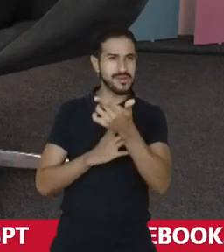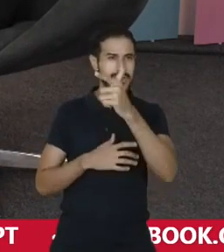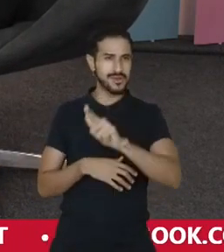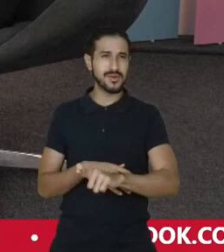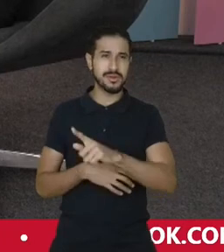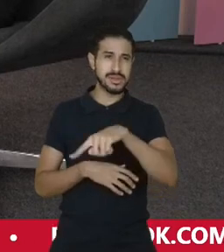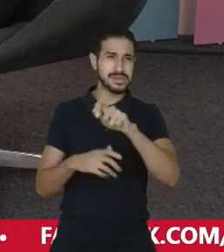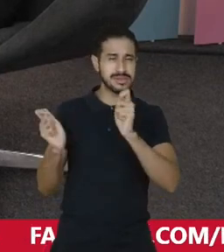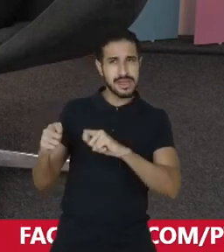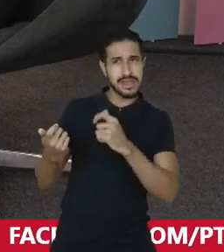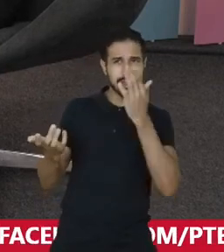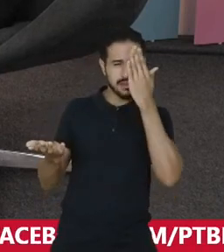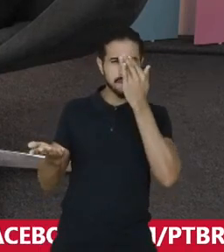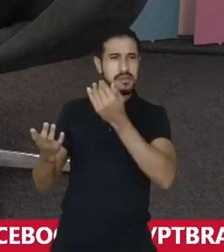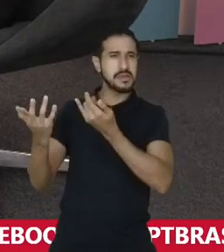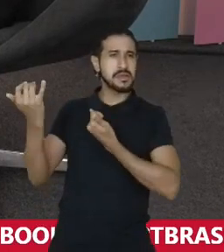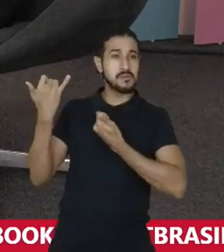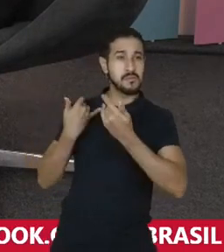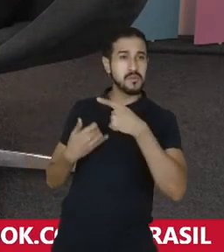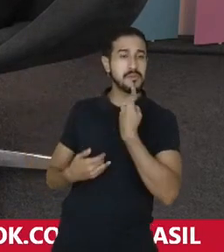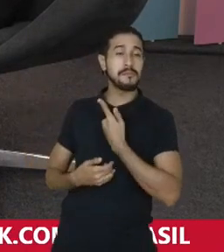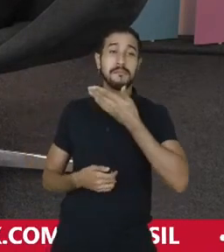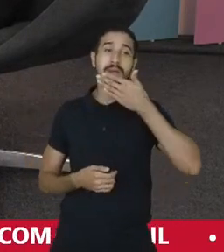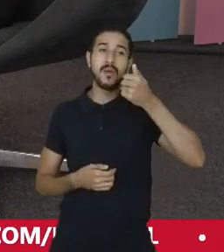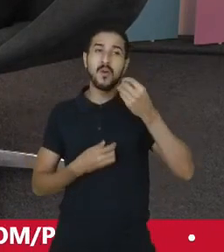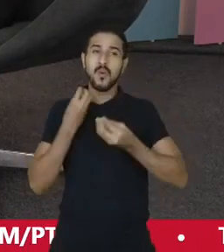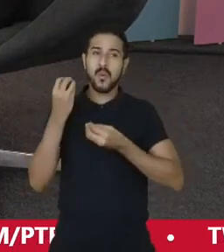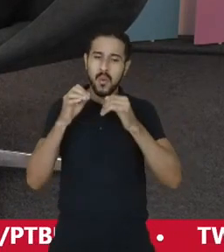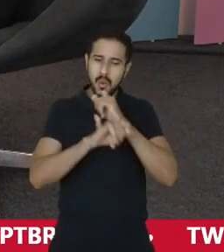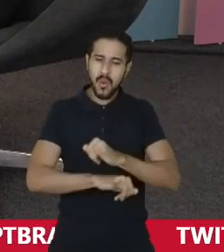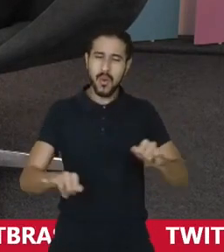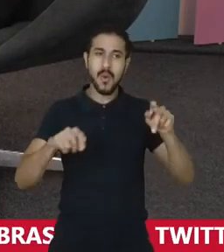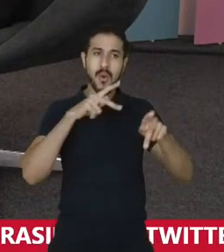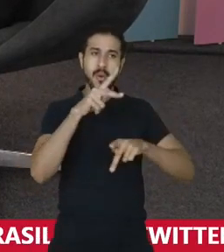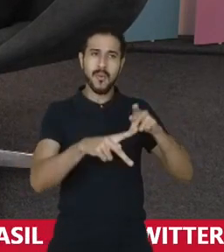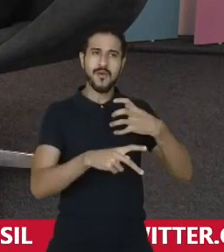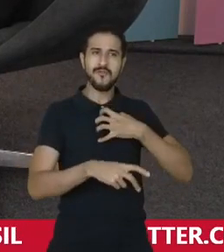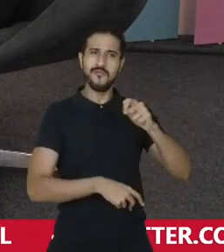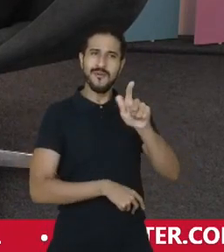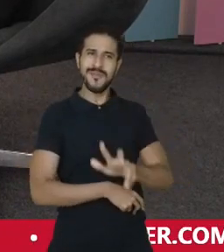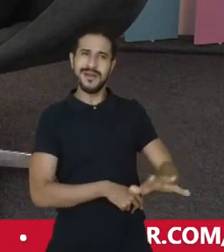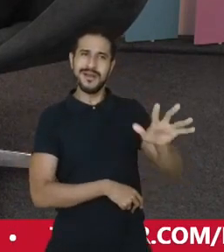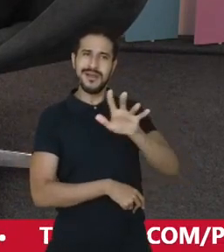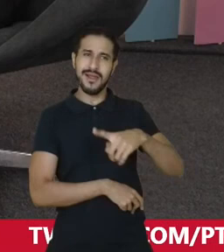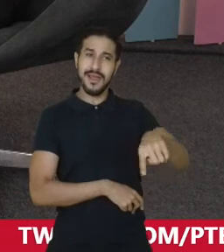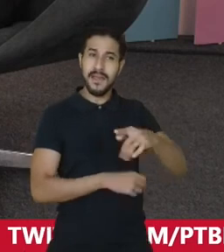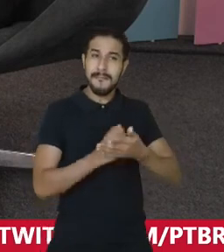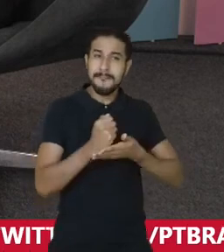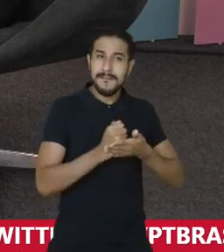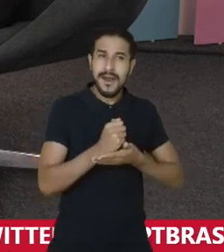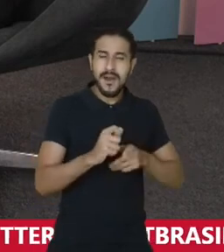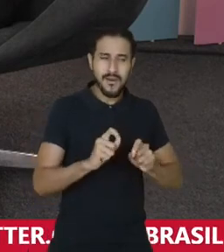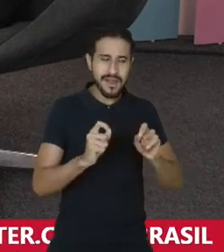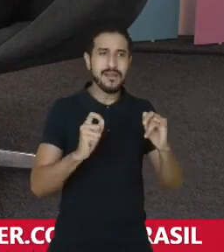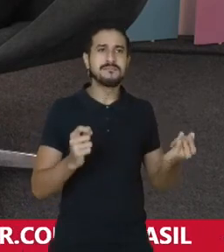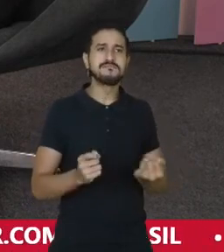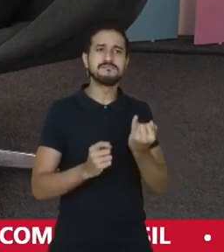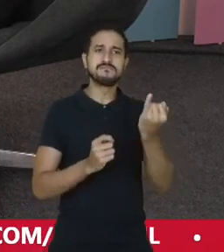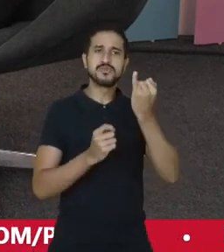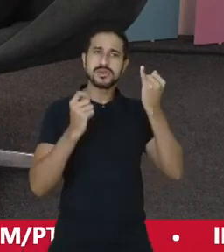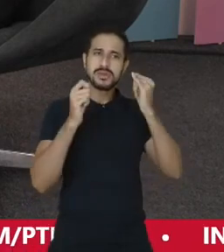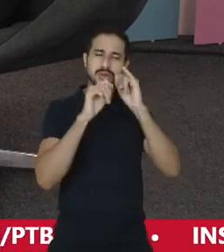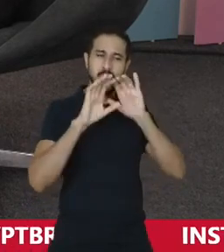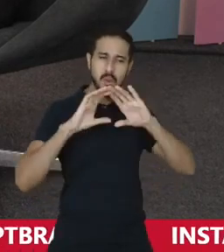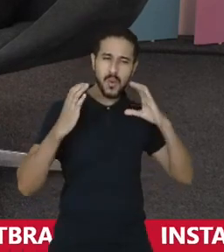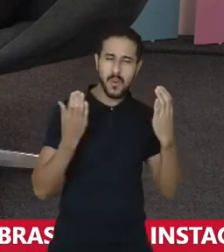devem saber aqui nos dizer melhor, como engajar a população de maneira geral, tendo como um pilar que é necessário uma